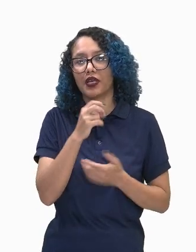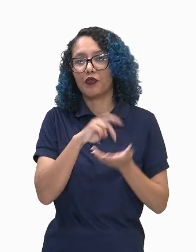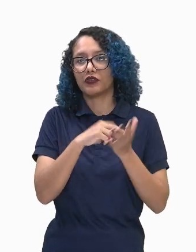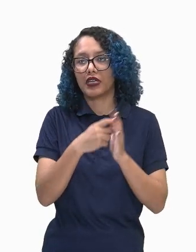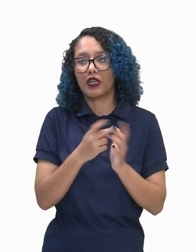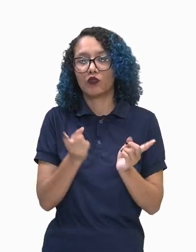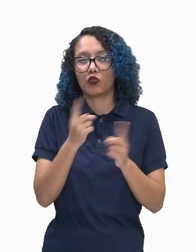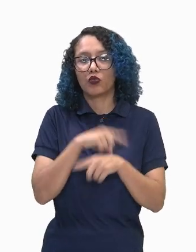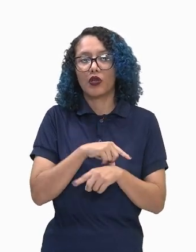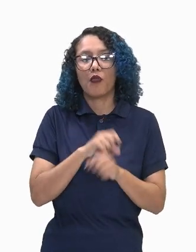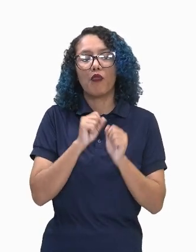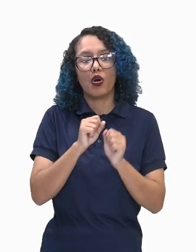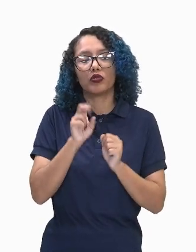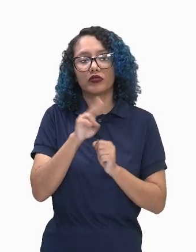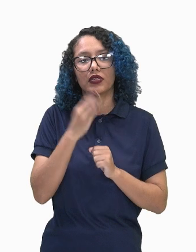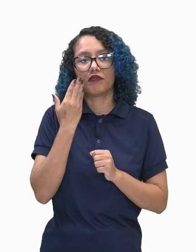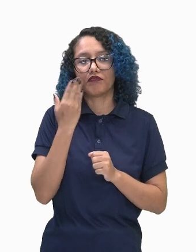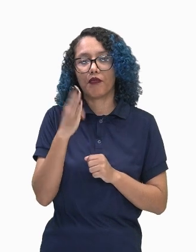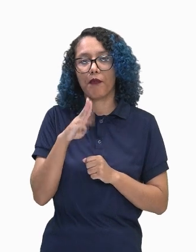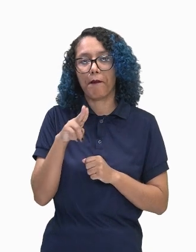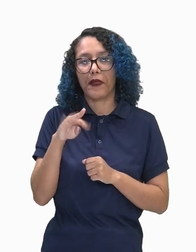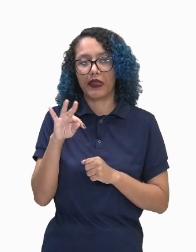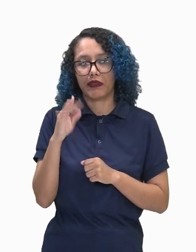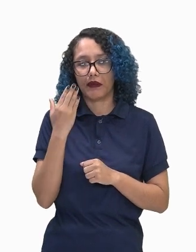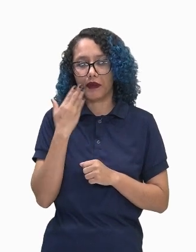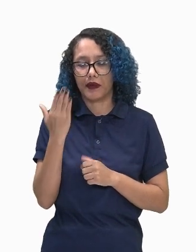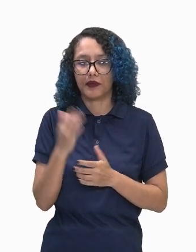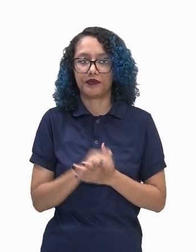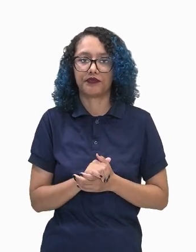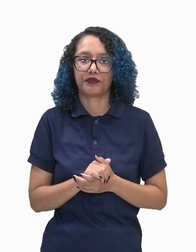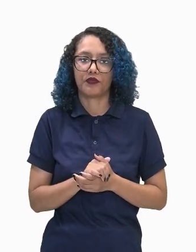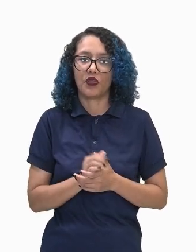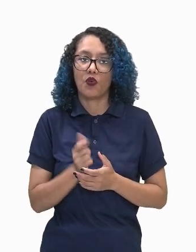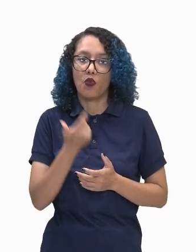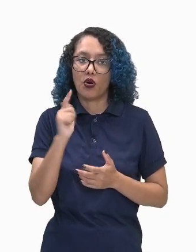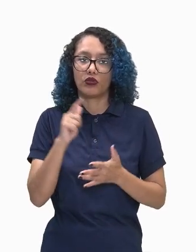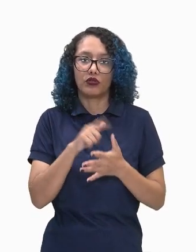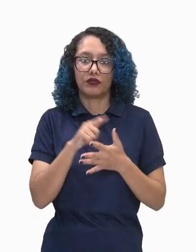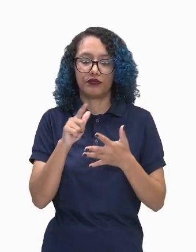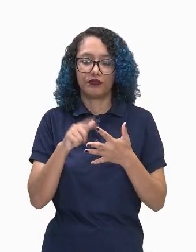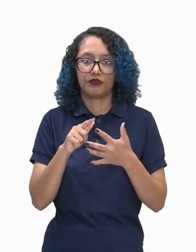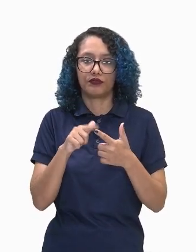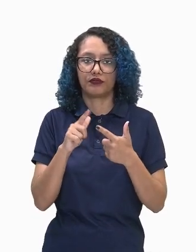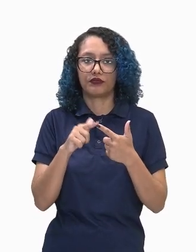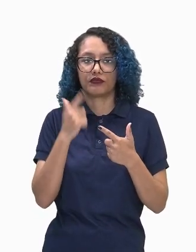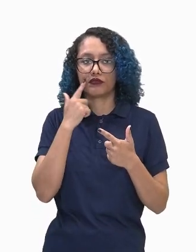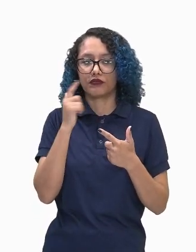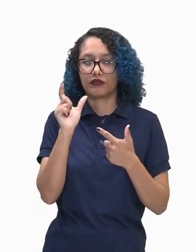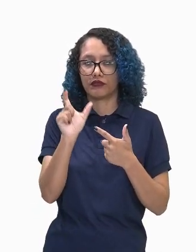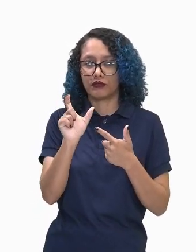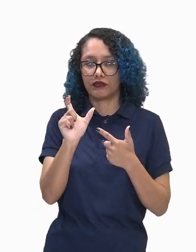opostas, use but, significa mas, however, que eu vou mostrar, olha só, entretanto,